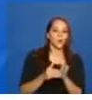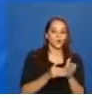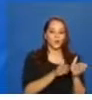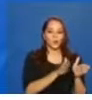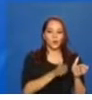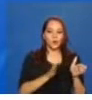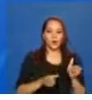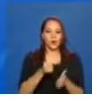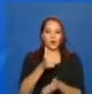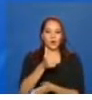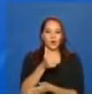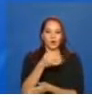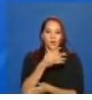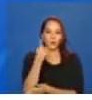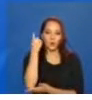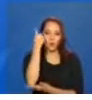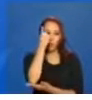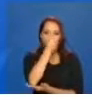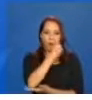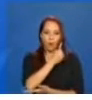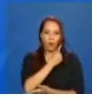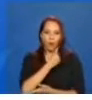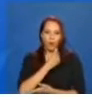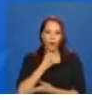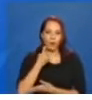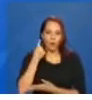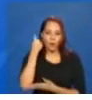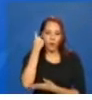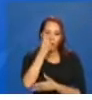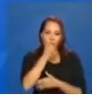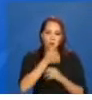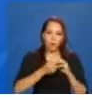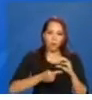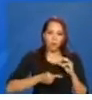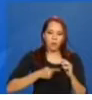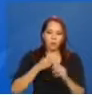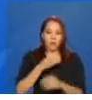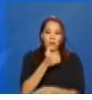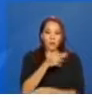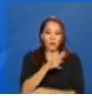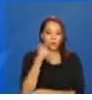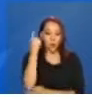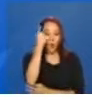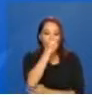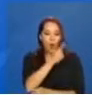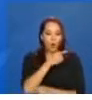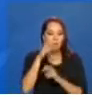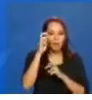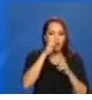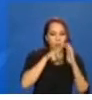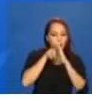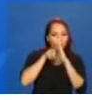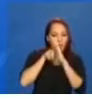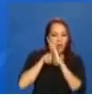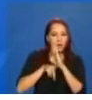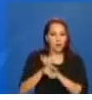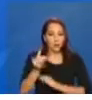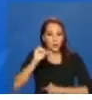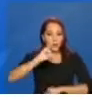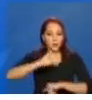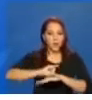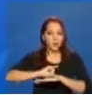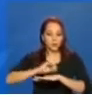processamento 14 horas de processamento em servidores modernos nos centros de processamento da